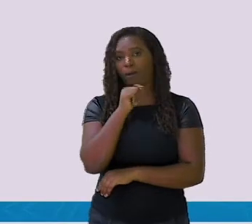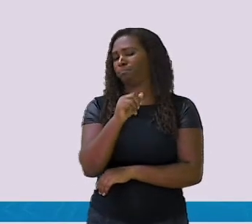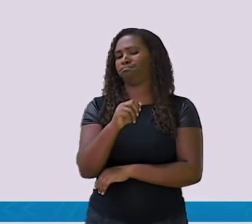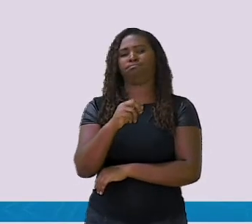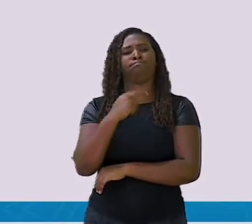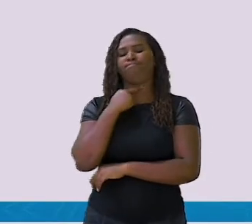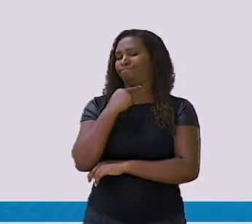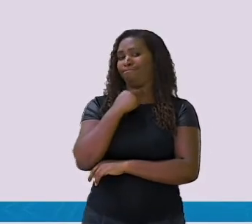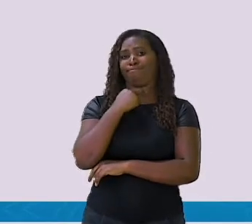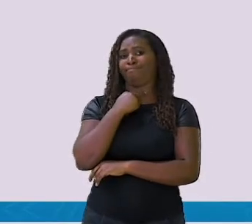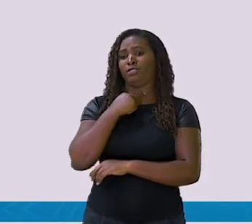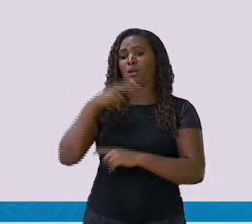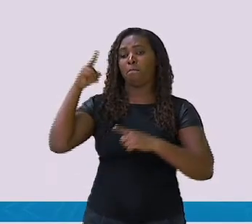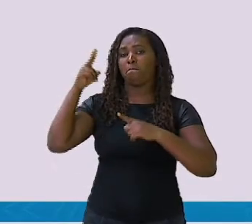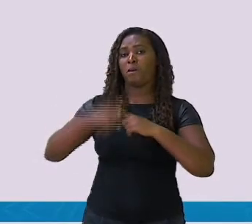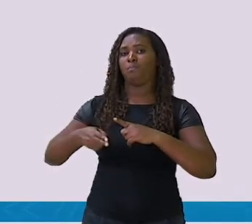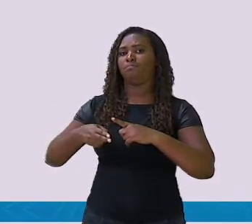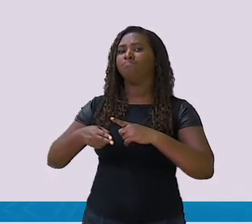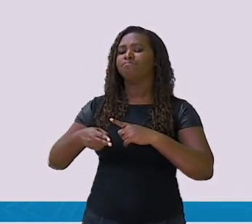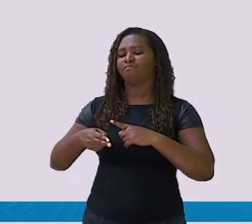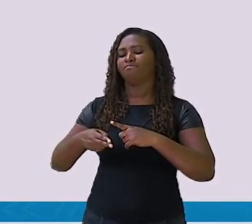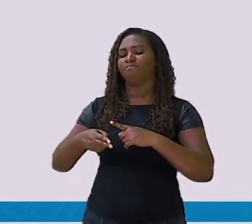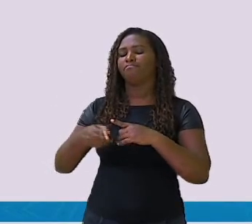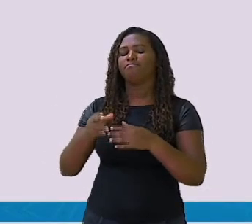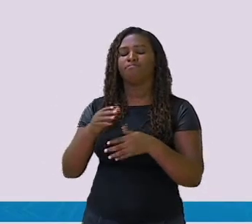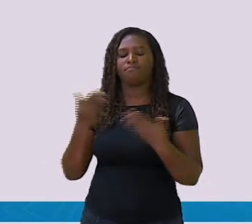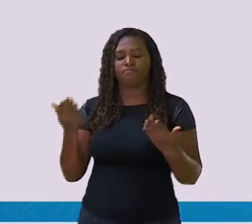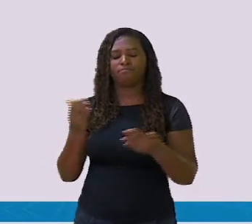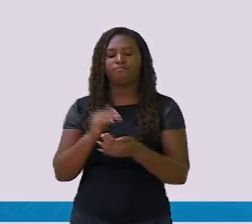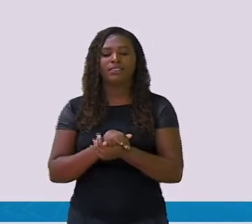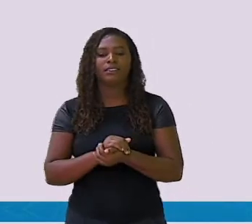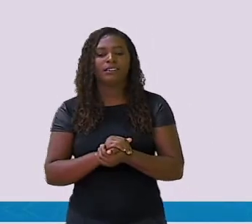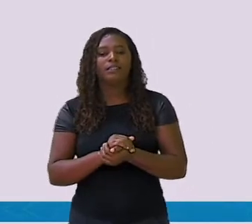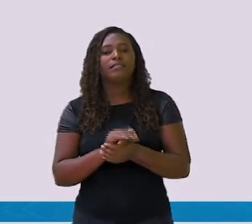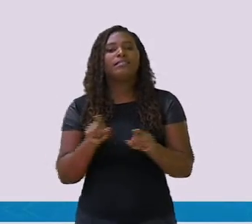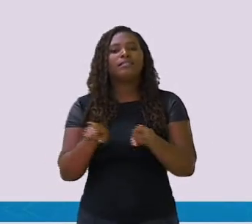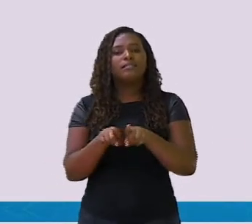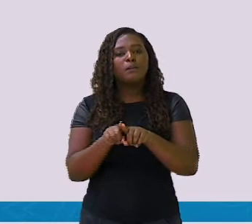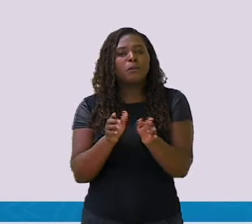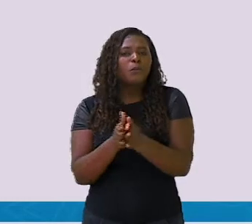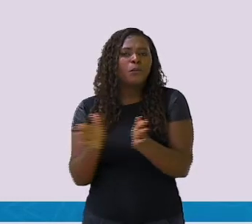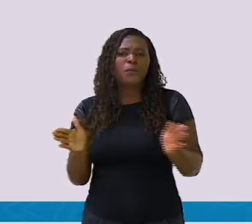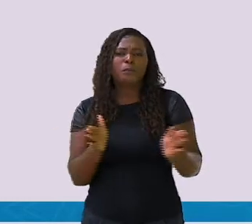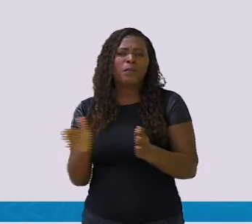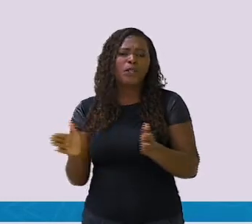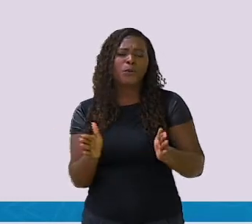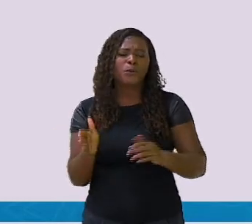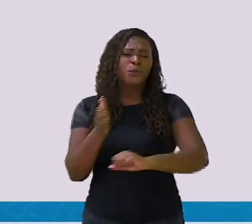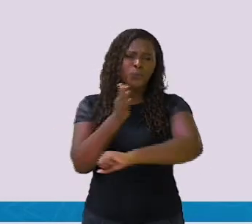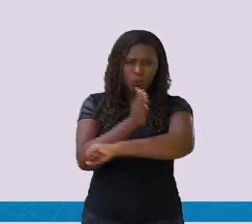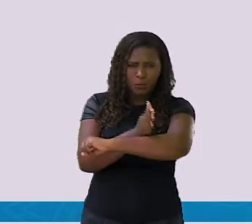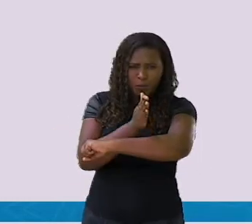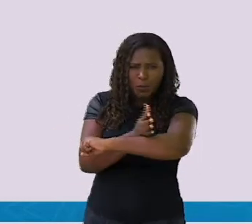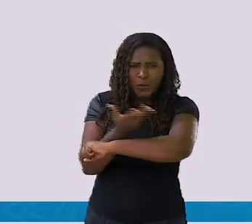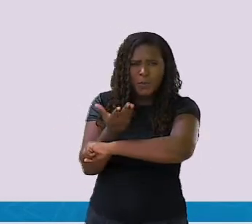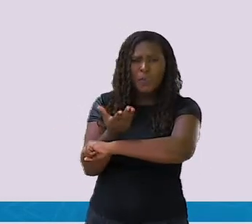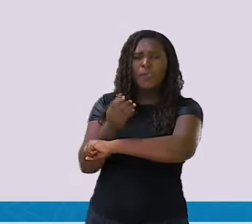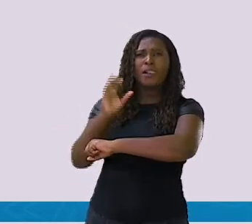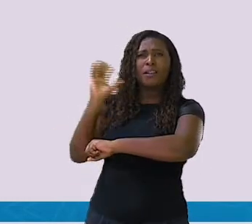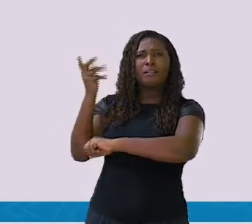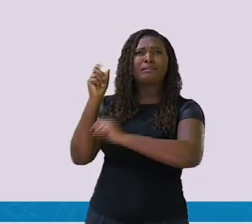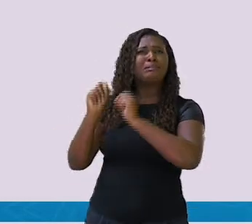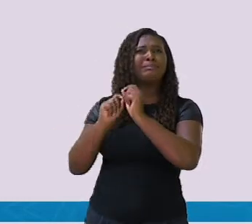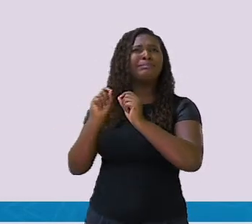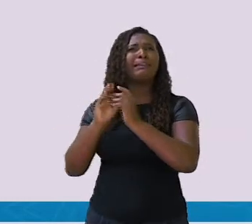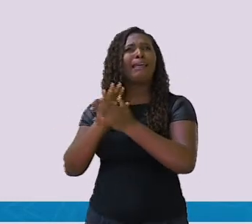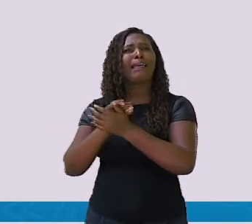nessa época. E a Idade Moderna, ela era aberta, começou a abrir portas, né, para novas